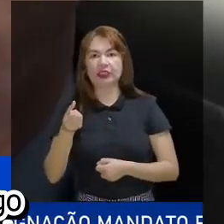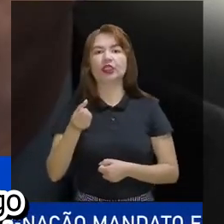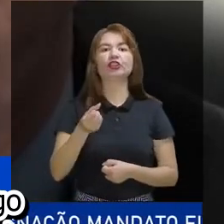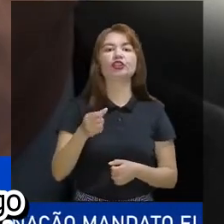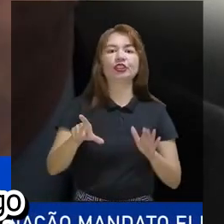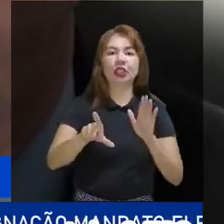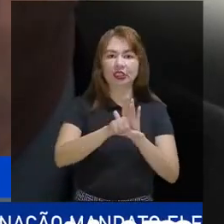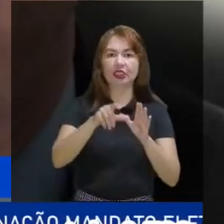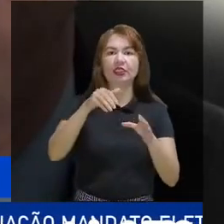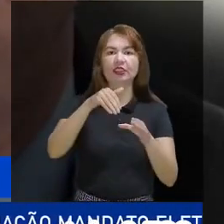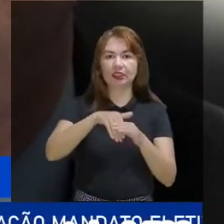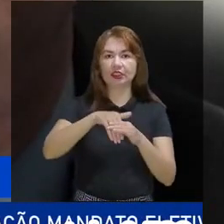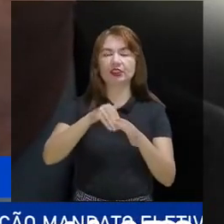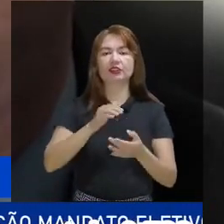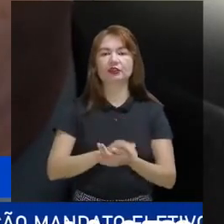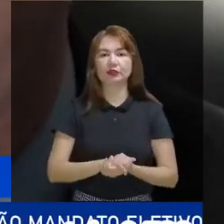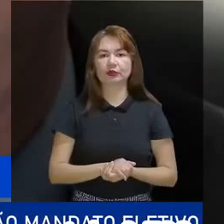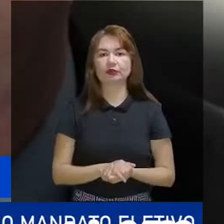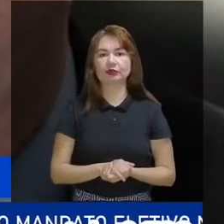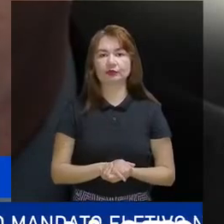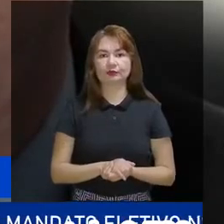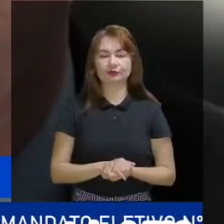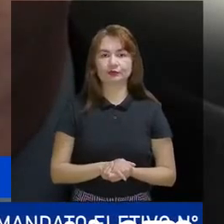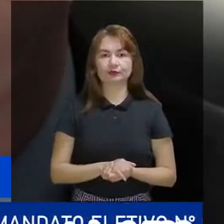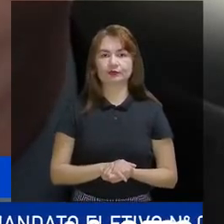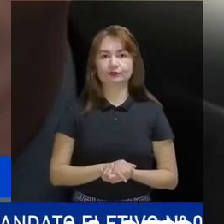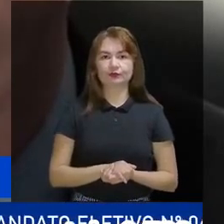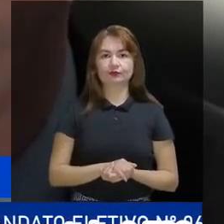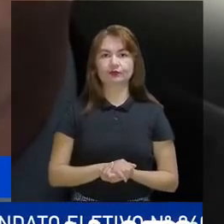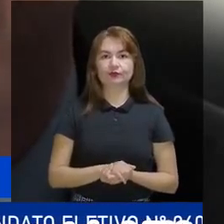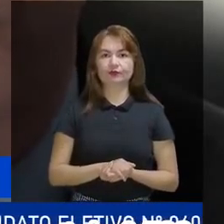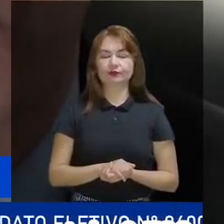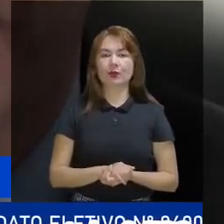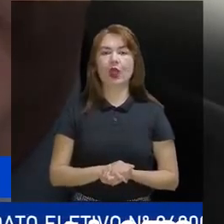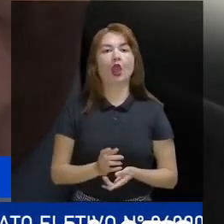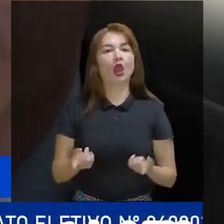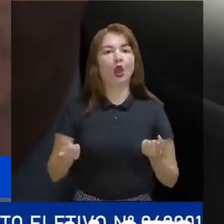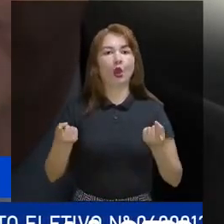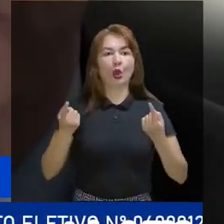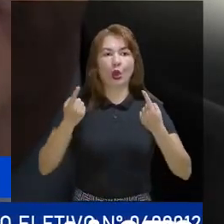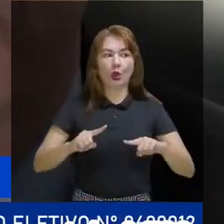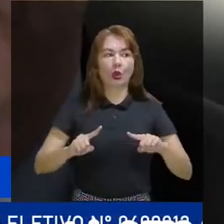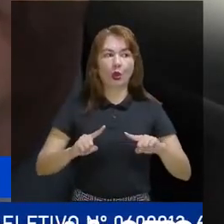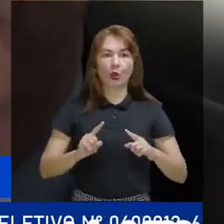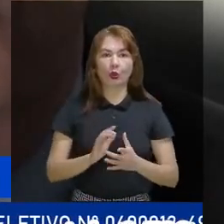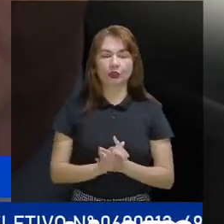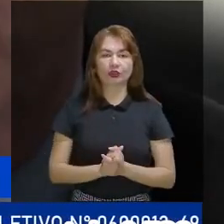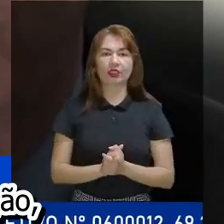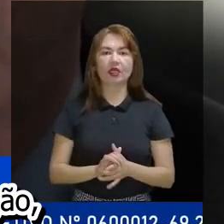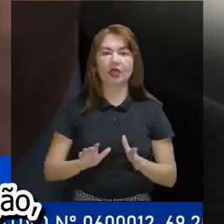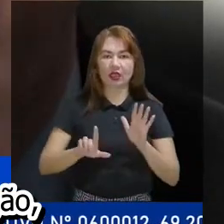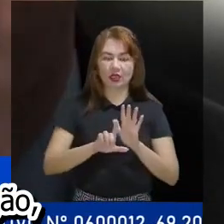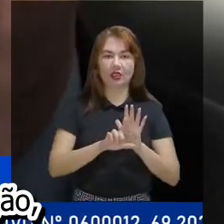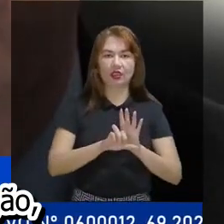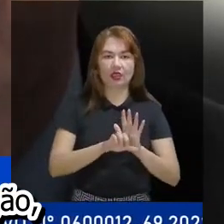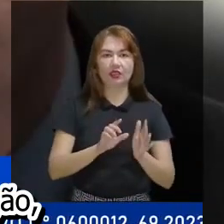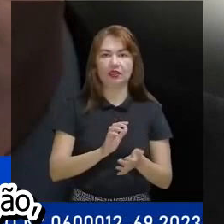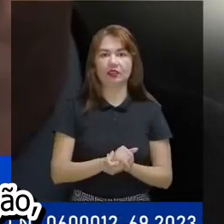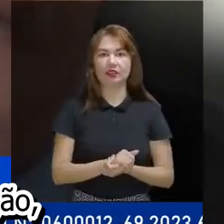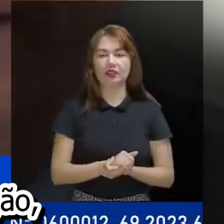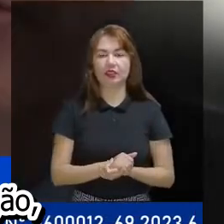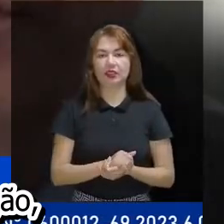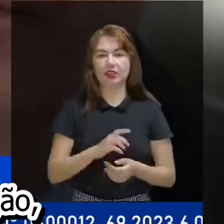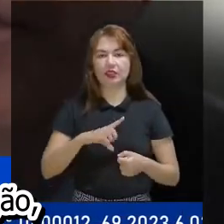inconstitucionalidade número 5617 e na arguição de descumprimento de preceito fundamental número 738, no